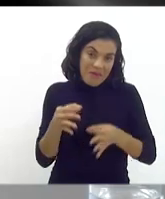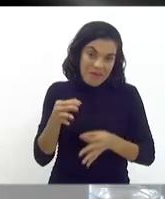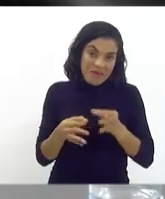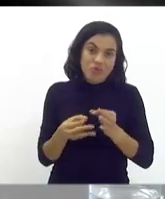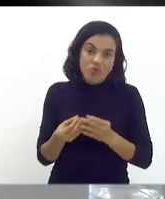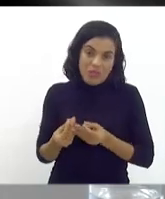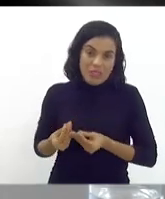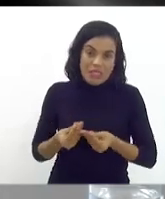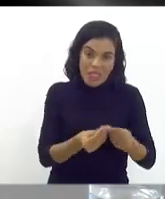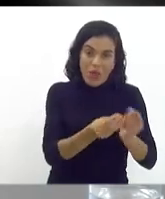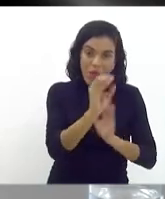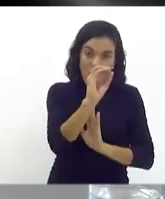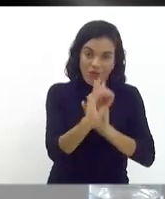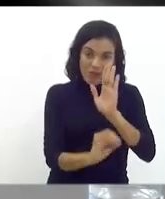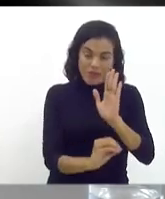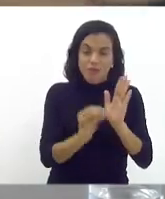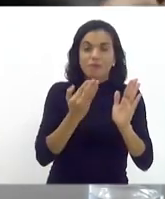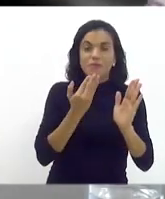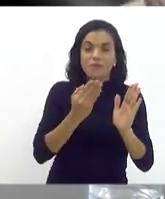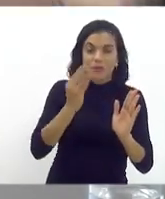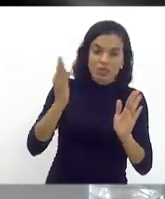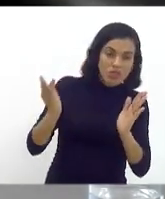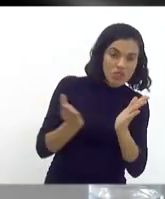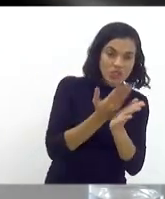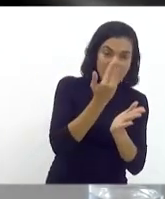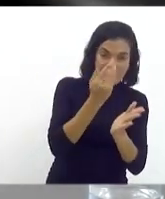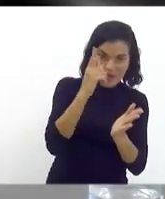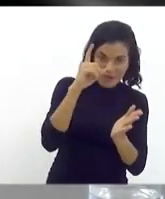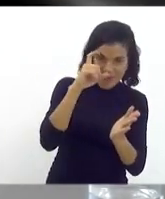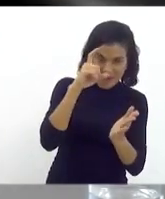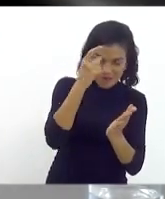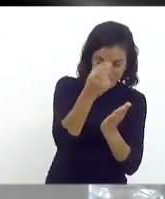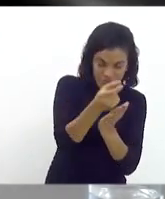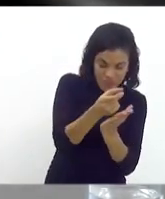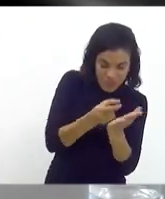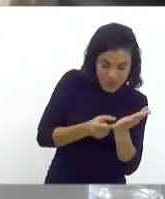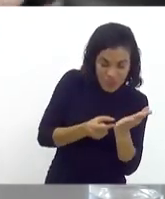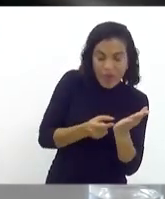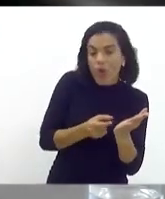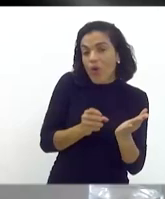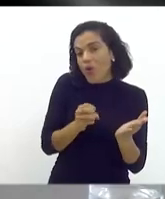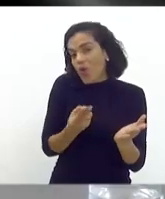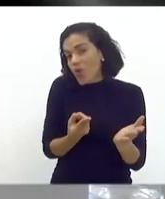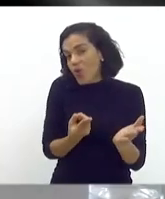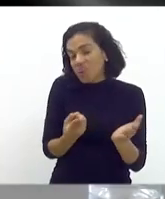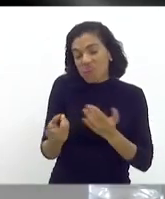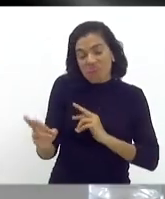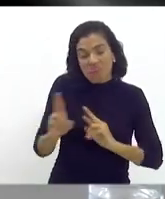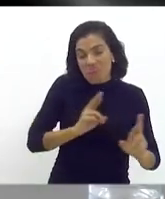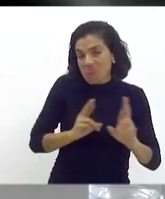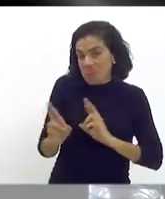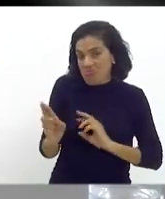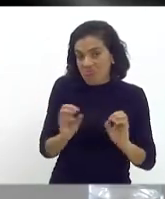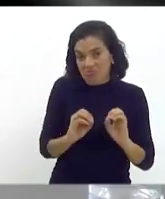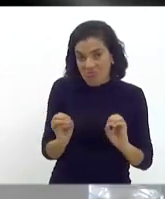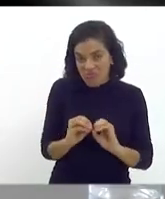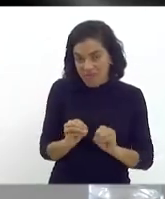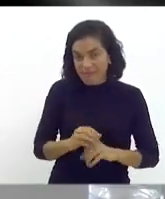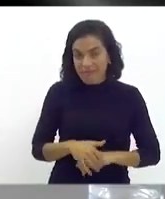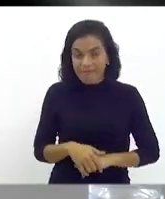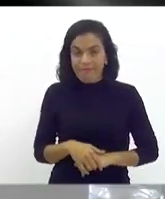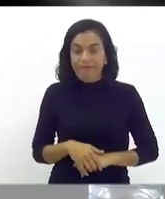há um contratempo né de resposta né se realmente retirou se não retirou então assim